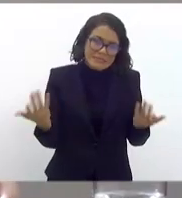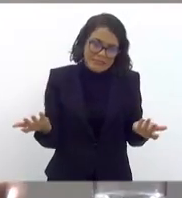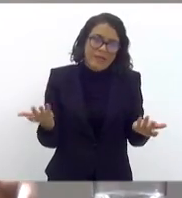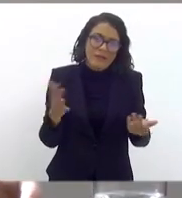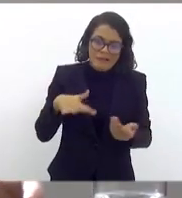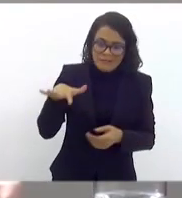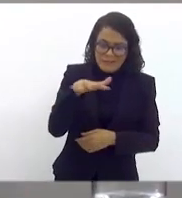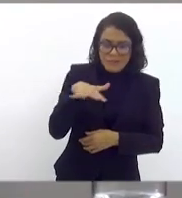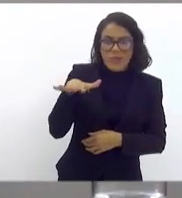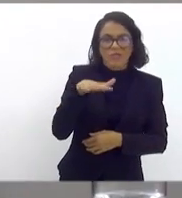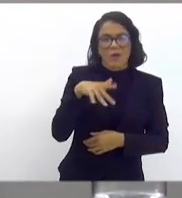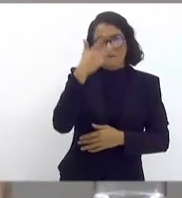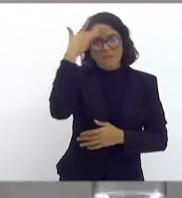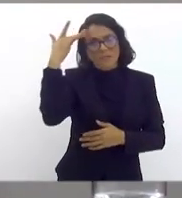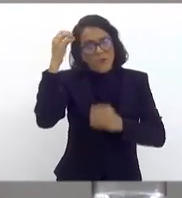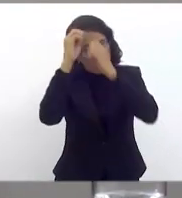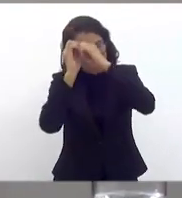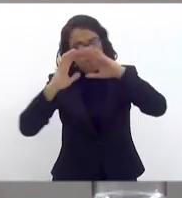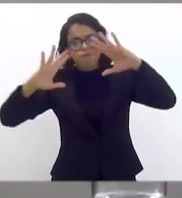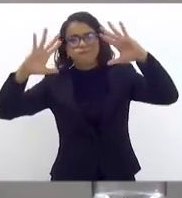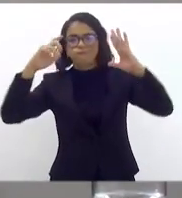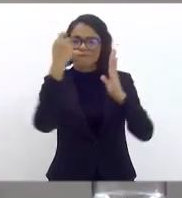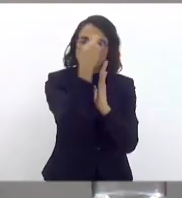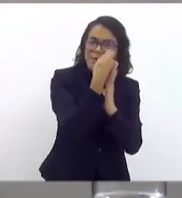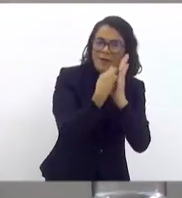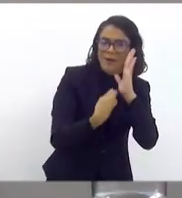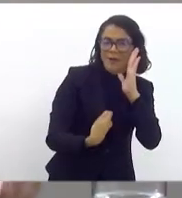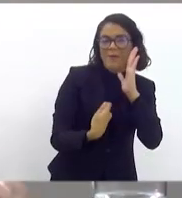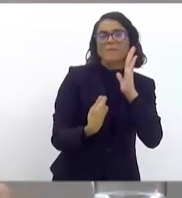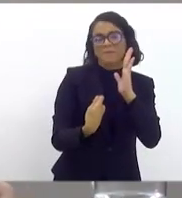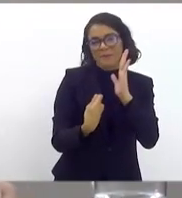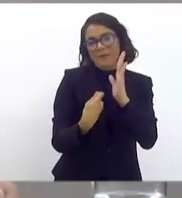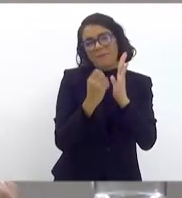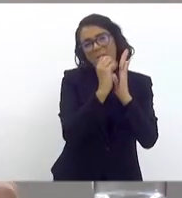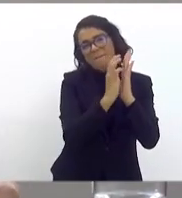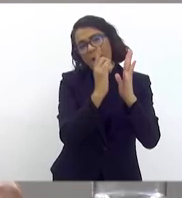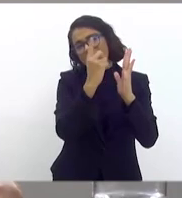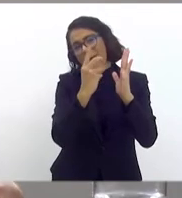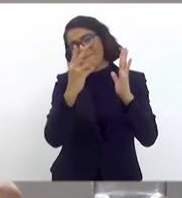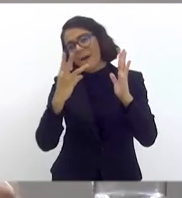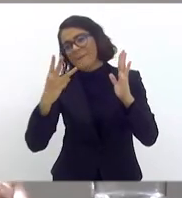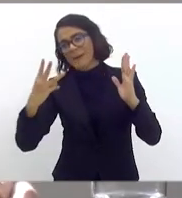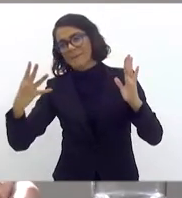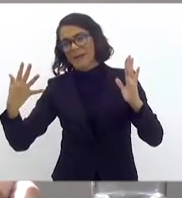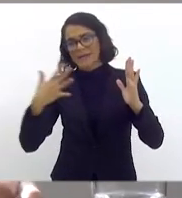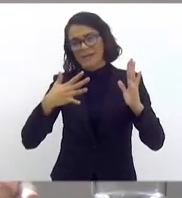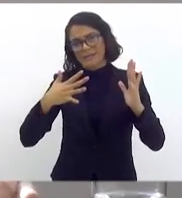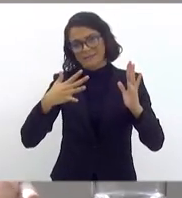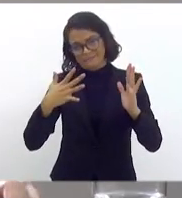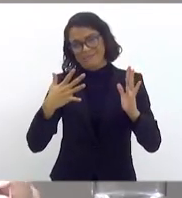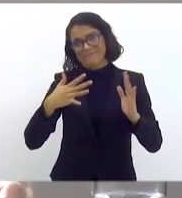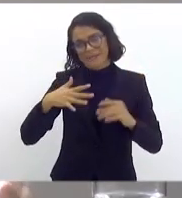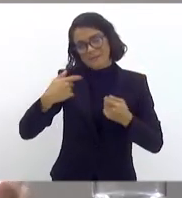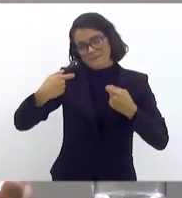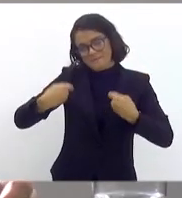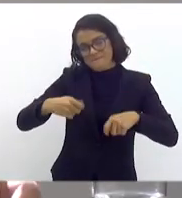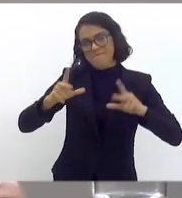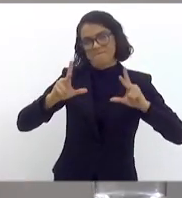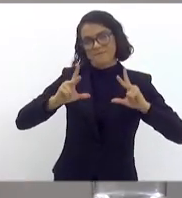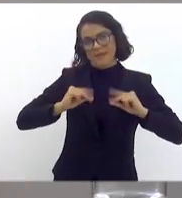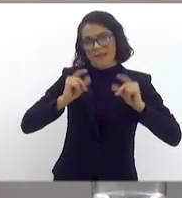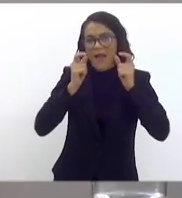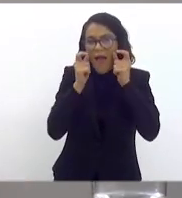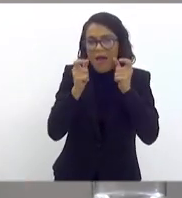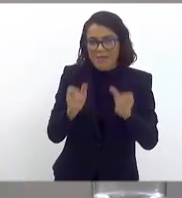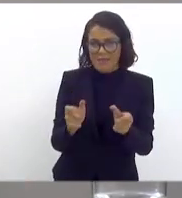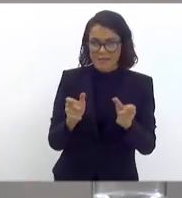nesse caso, aos compositores, enfim, aos músicos, a toda a ordem trabalhadora, né, que merece atenção nesse